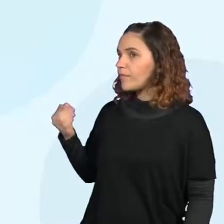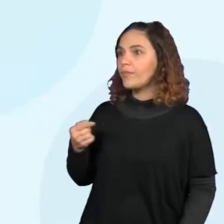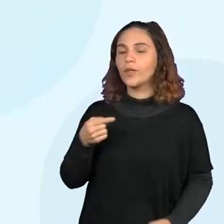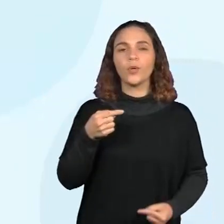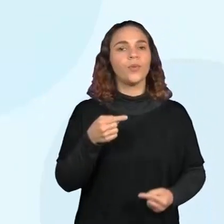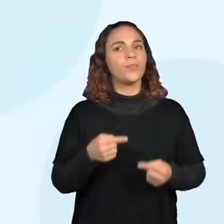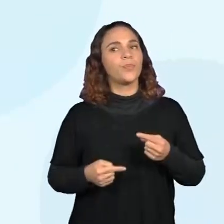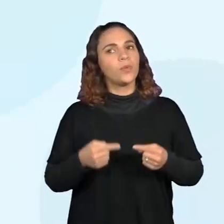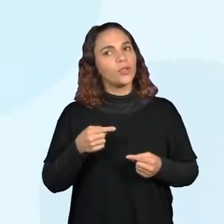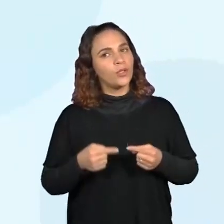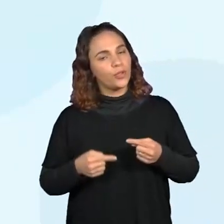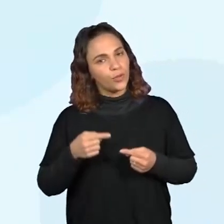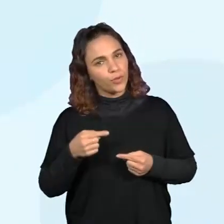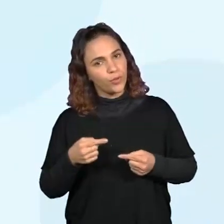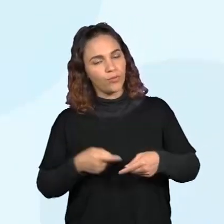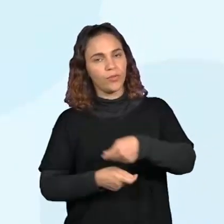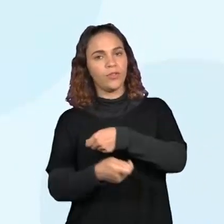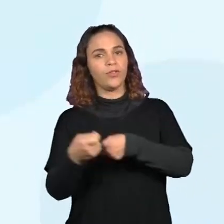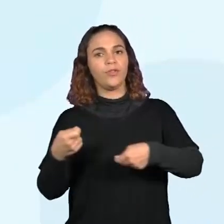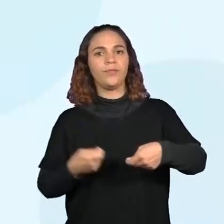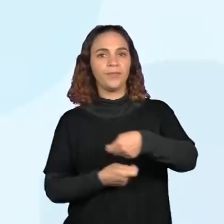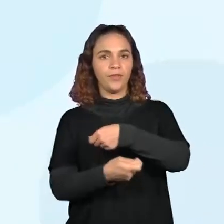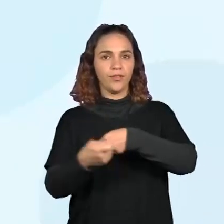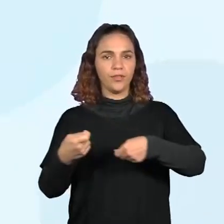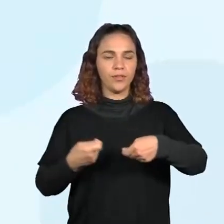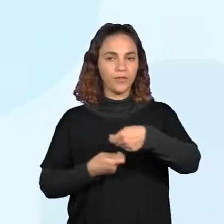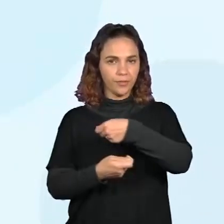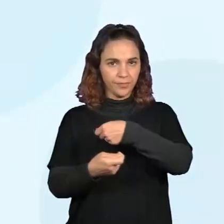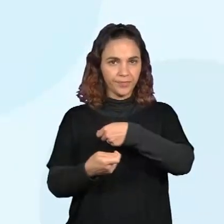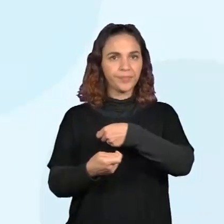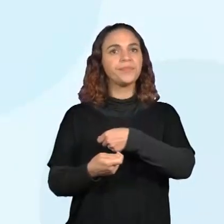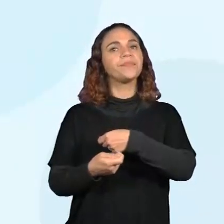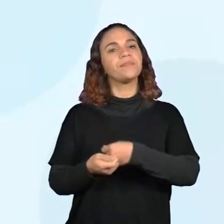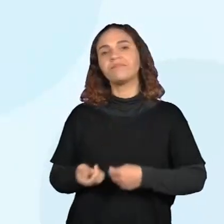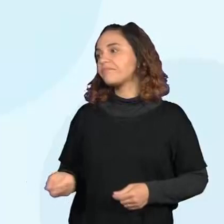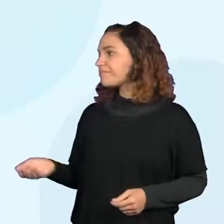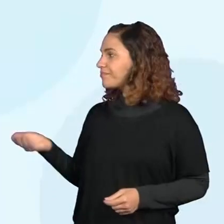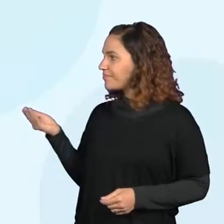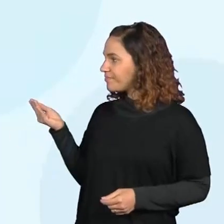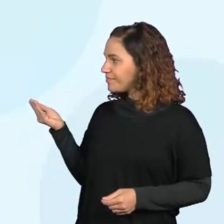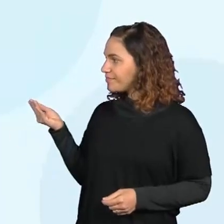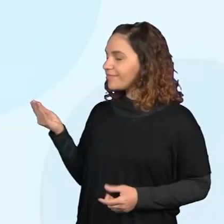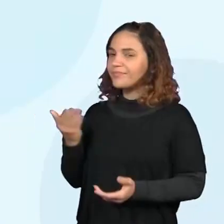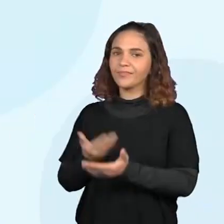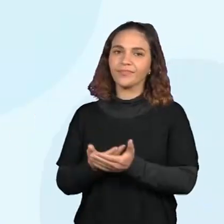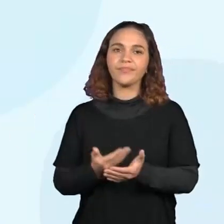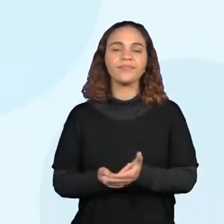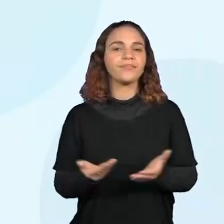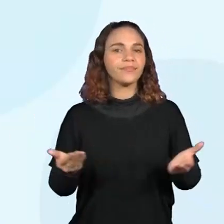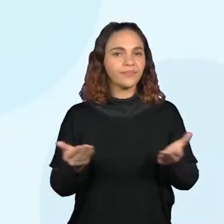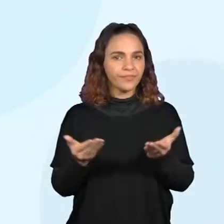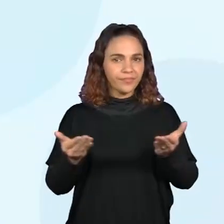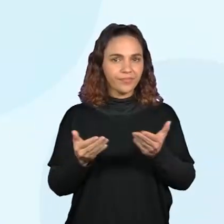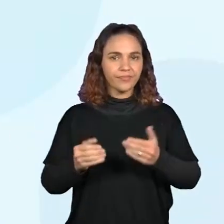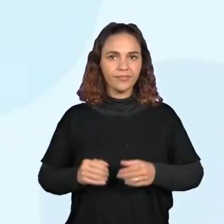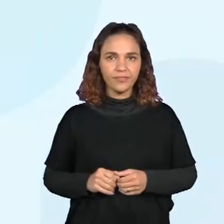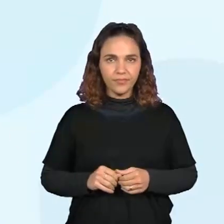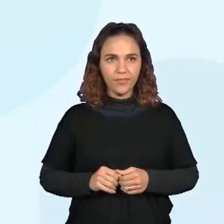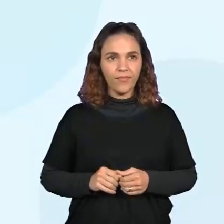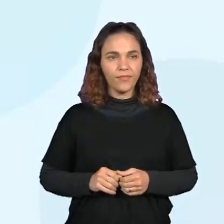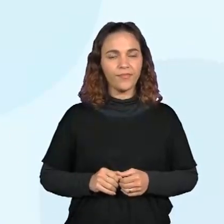político-administrativo. Essa palavra aqui que nós vamos utilizar bastante aqui na nossa aula de hoje. Do